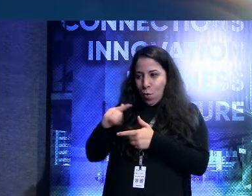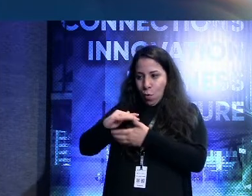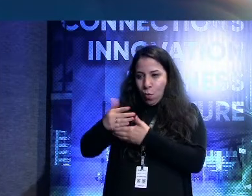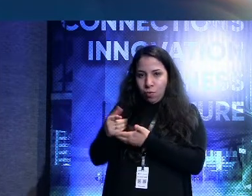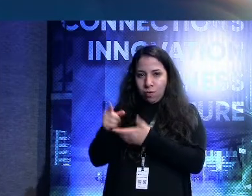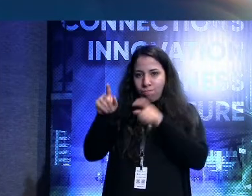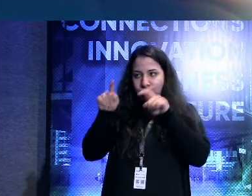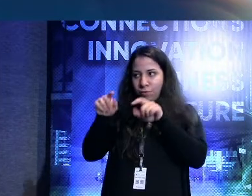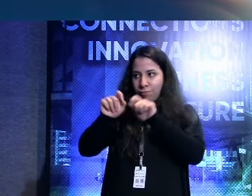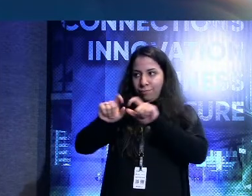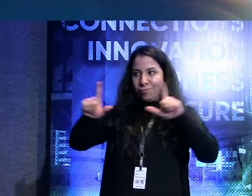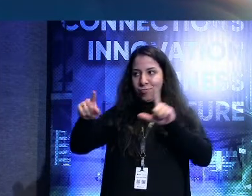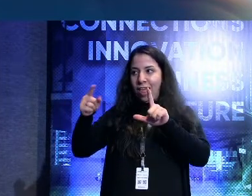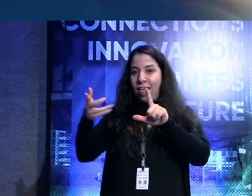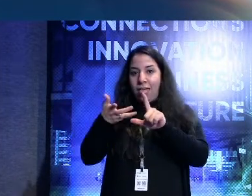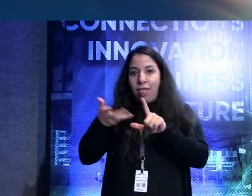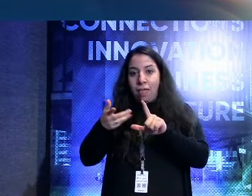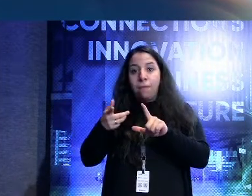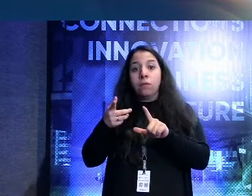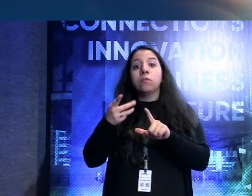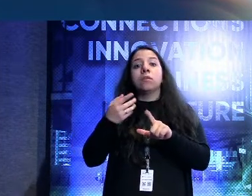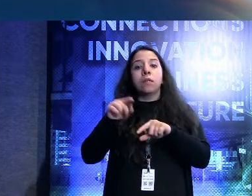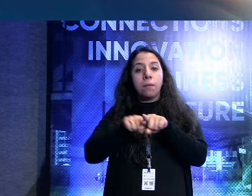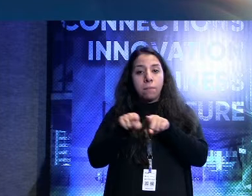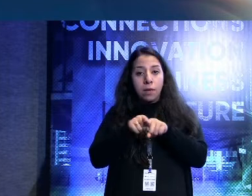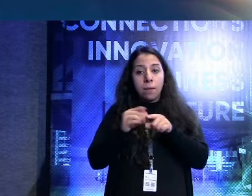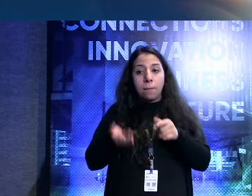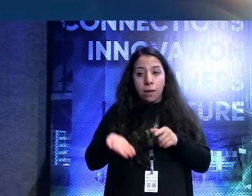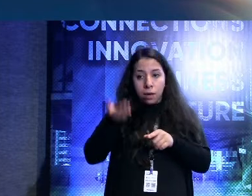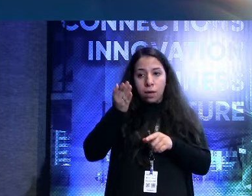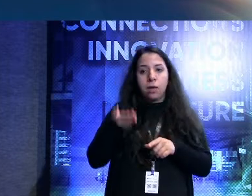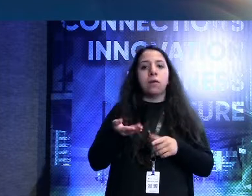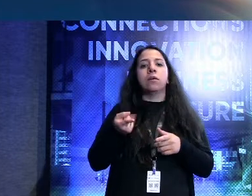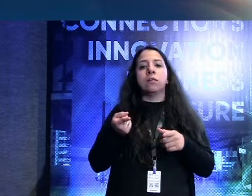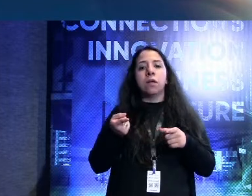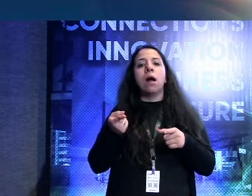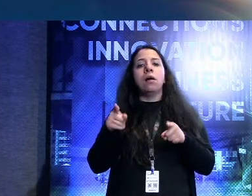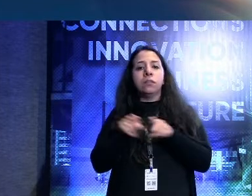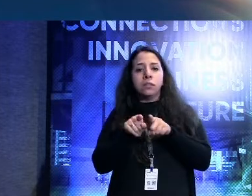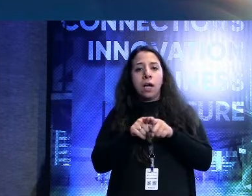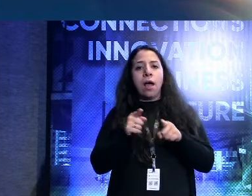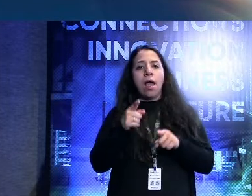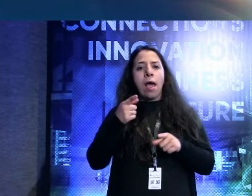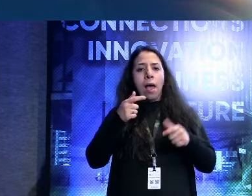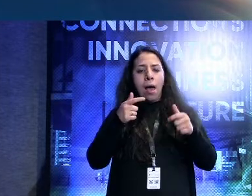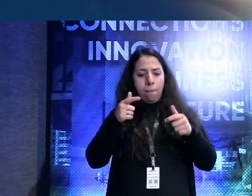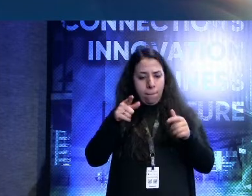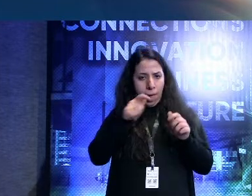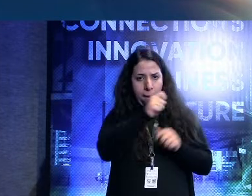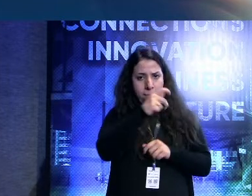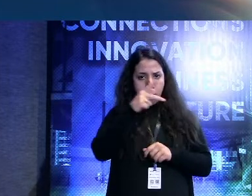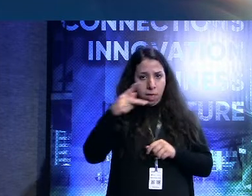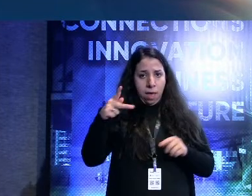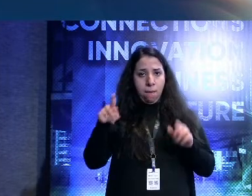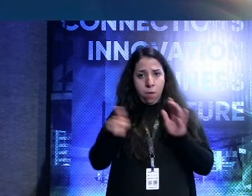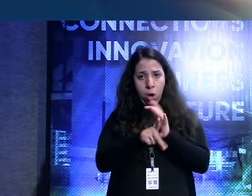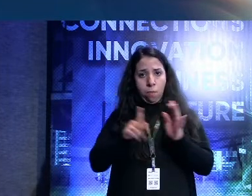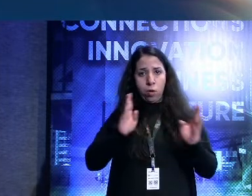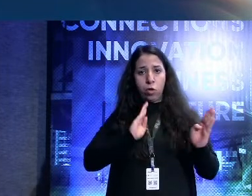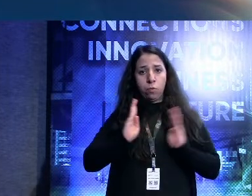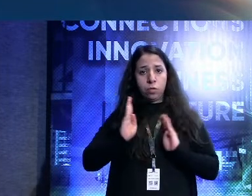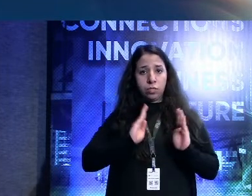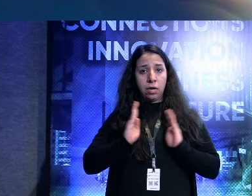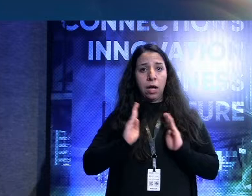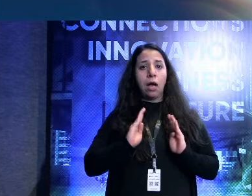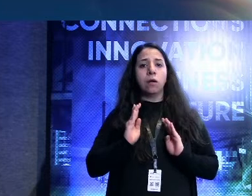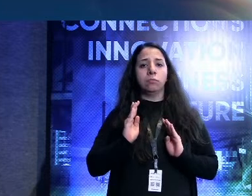hoje estão dentro da plataforma de e-commerce do Grupo Boticário. O novo aplicativo de O Boticário, que é responsável por mais ou menos 50% de toda a